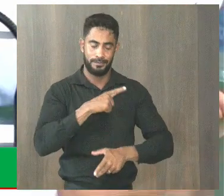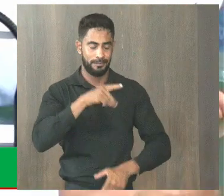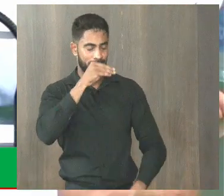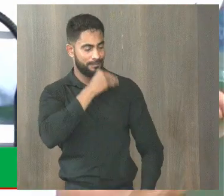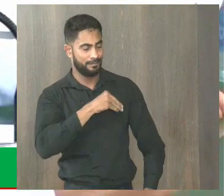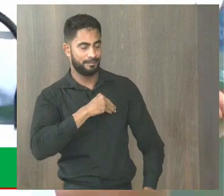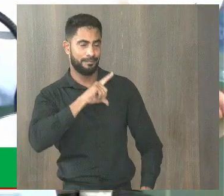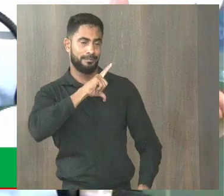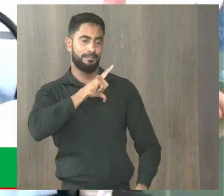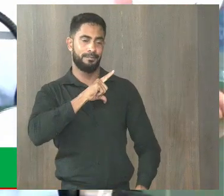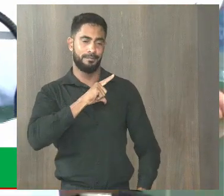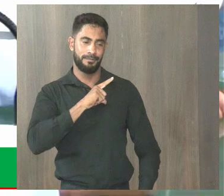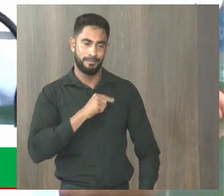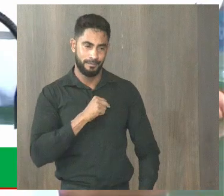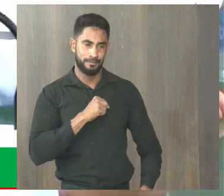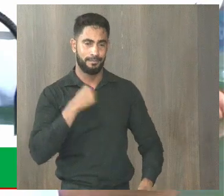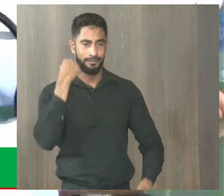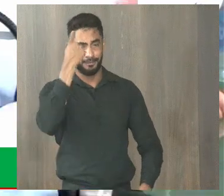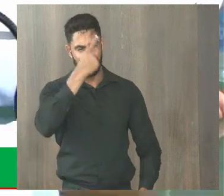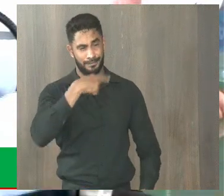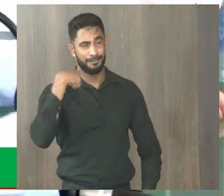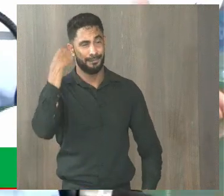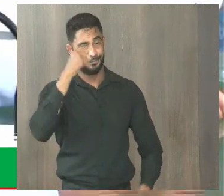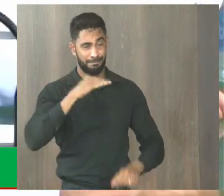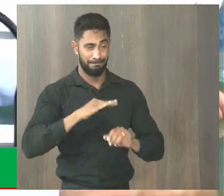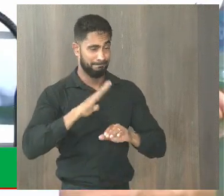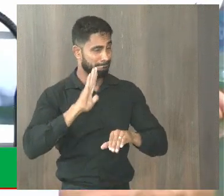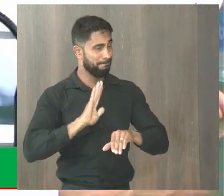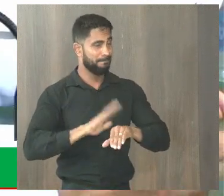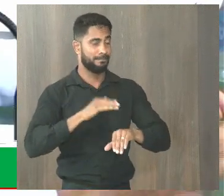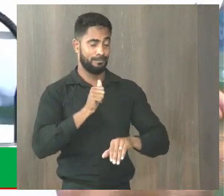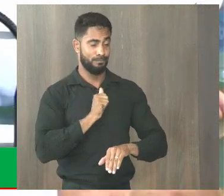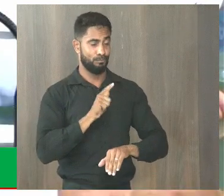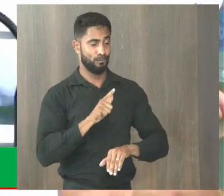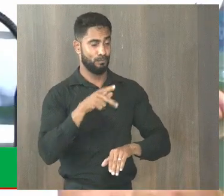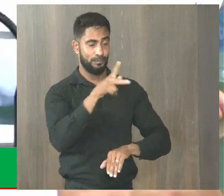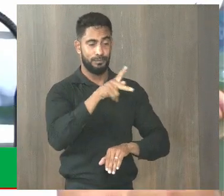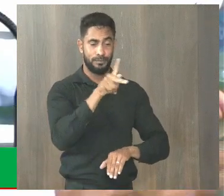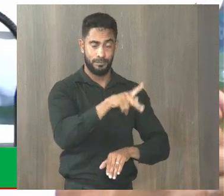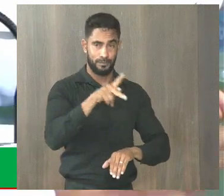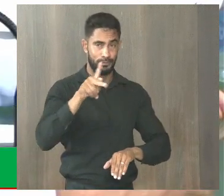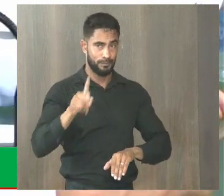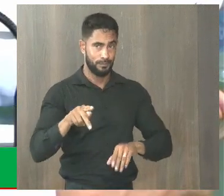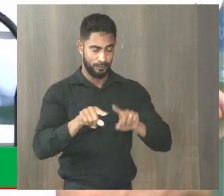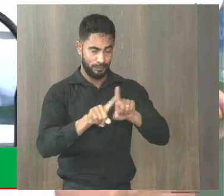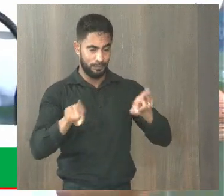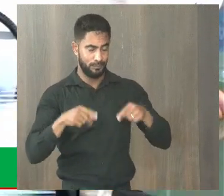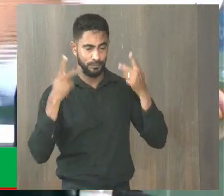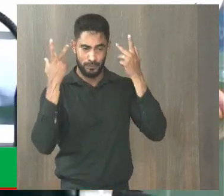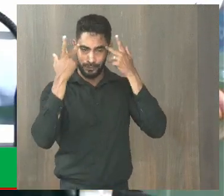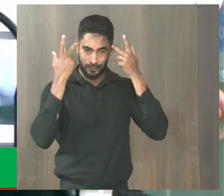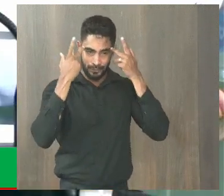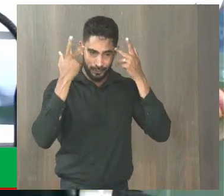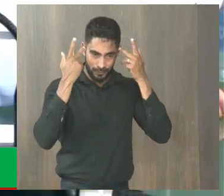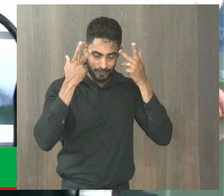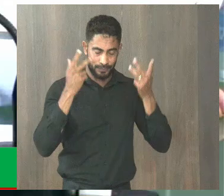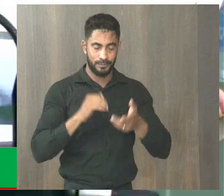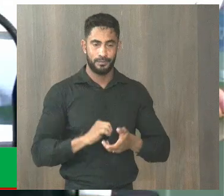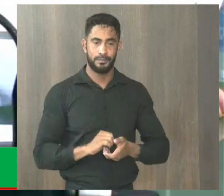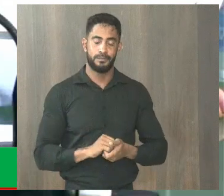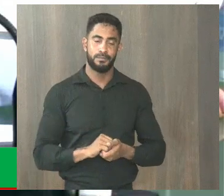salário mínimo, né, uma carga horária, se eu não me engano, até um pouco maior do que os professores, né, de sala comum,